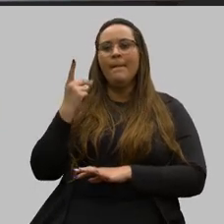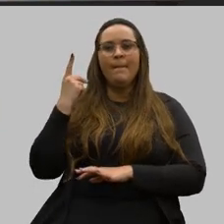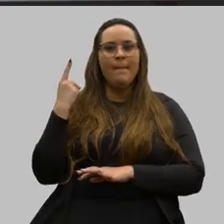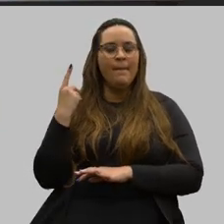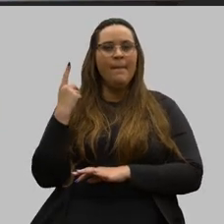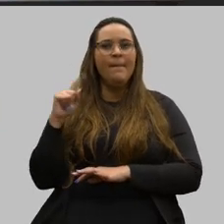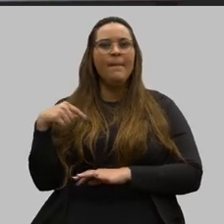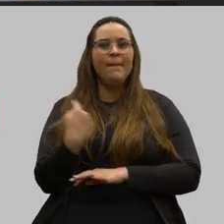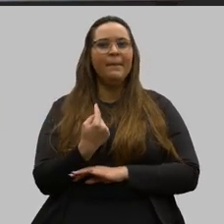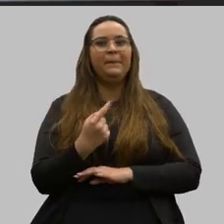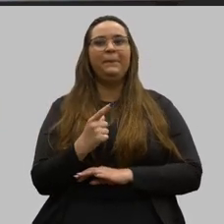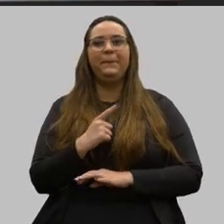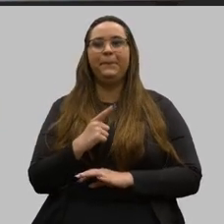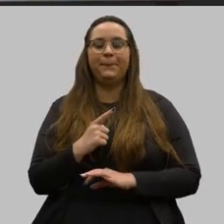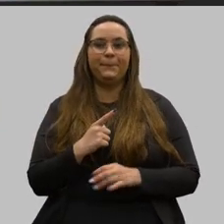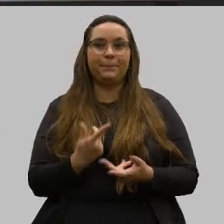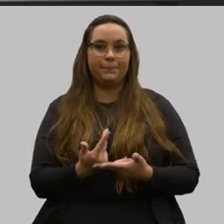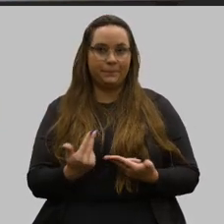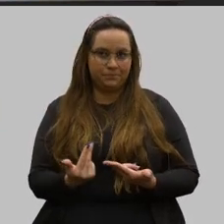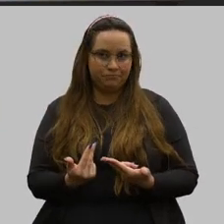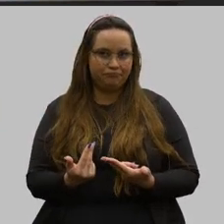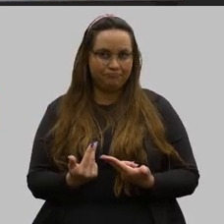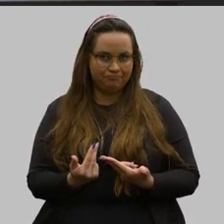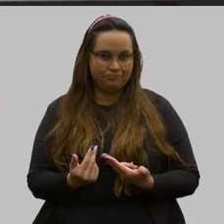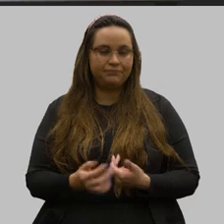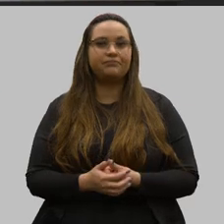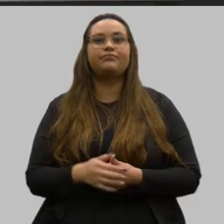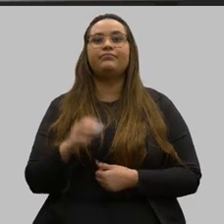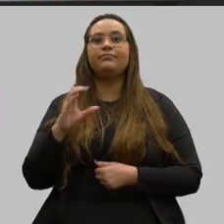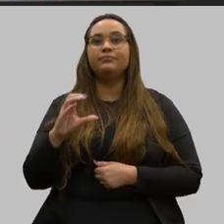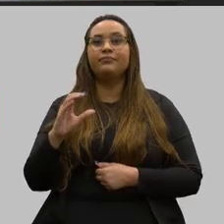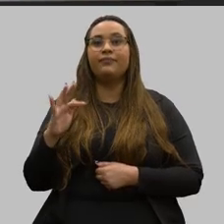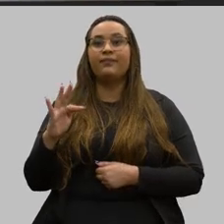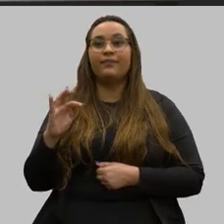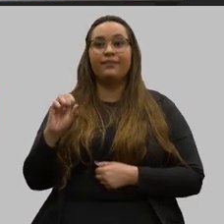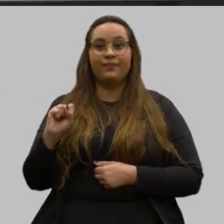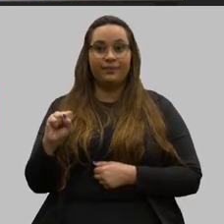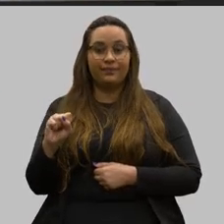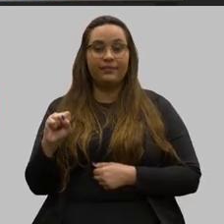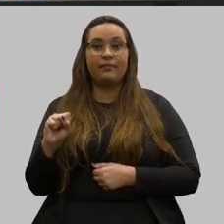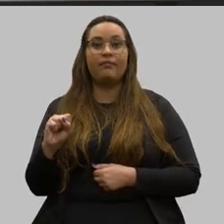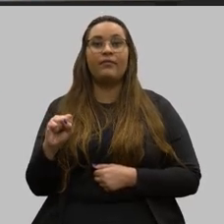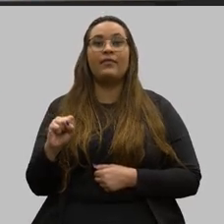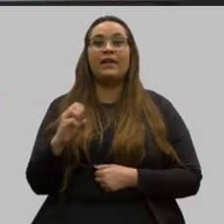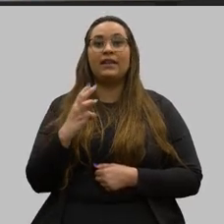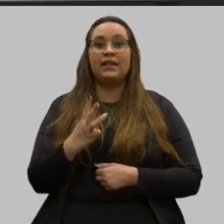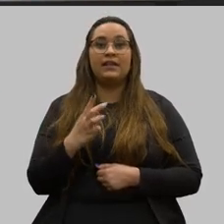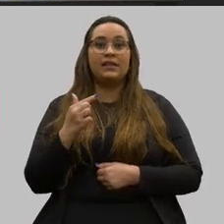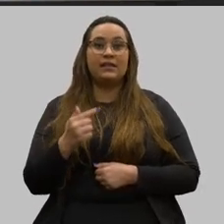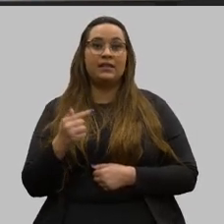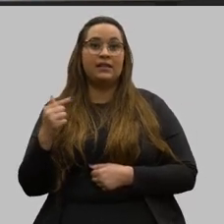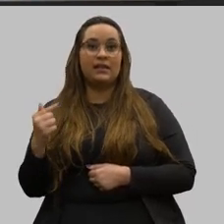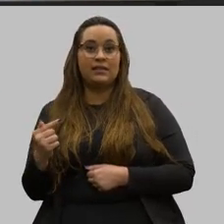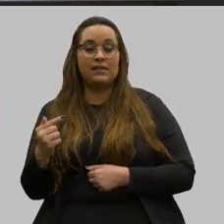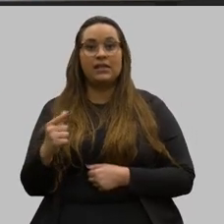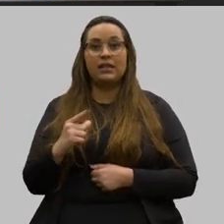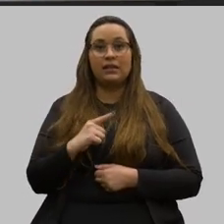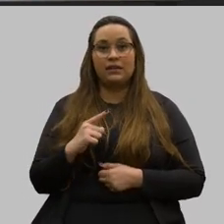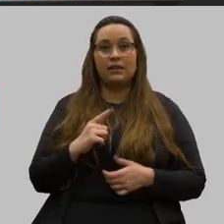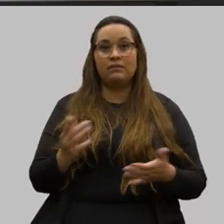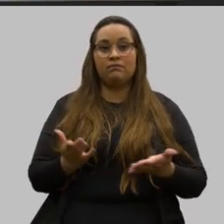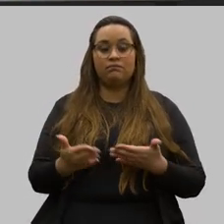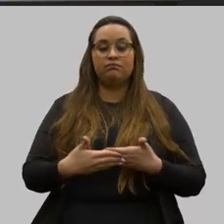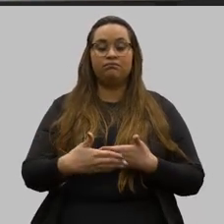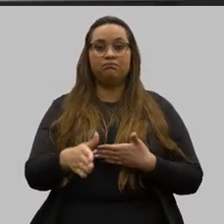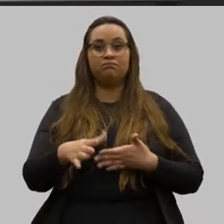porque Justamente não tínhamos as vagas e o cfsd estamos ali com 377 com previsão de formatura agora dia 12